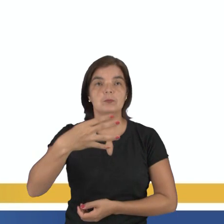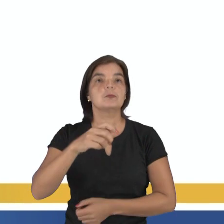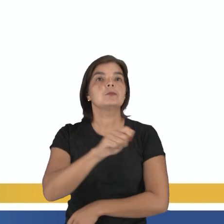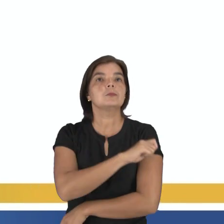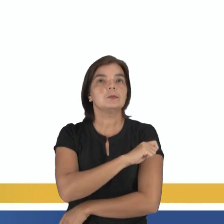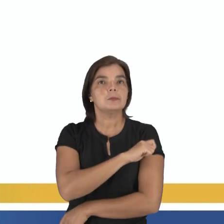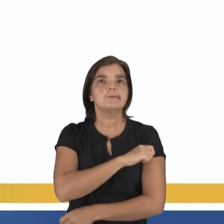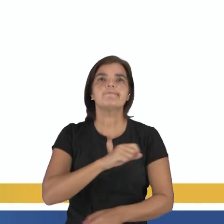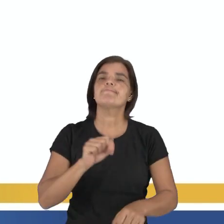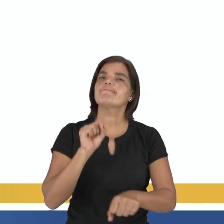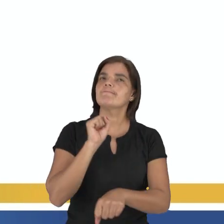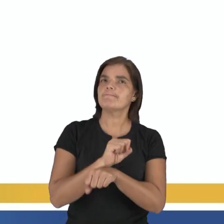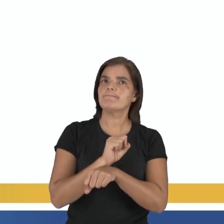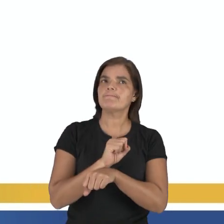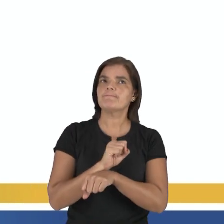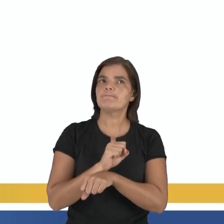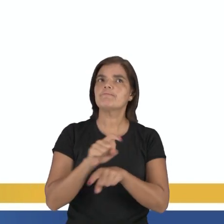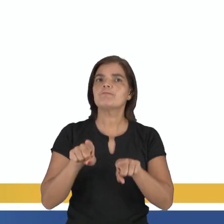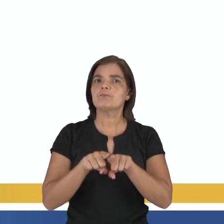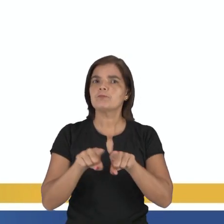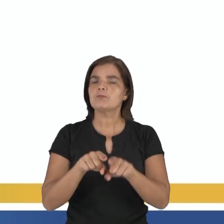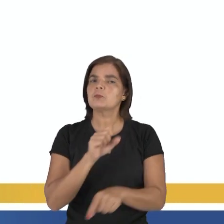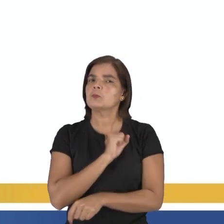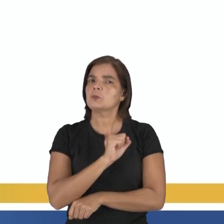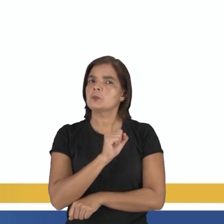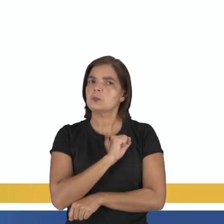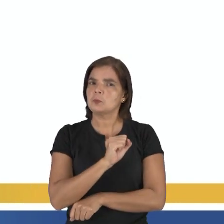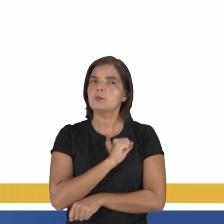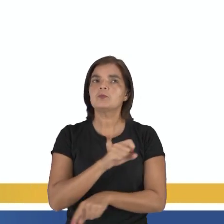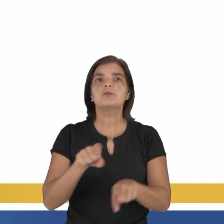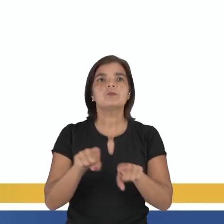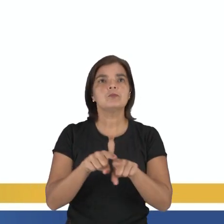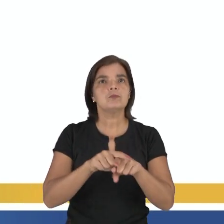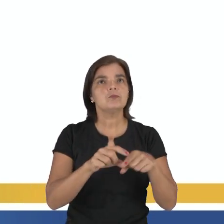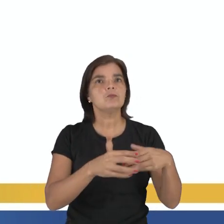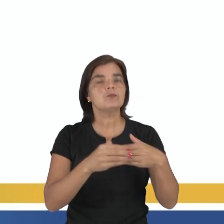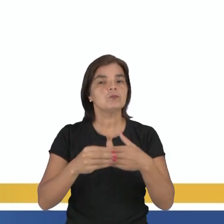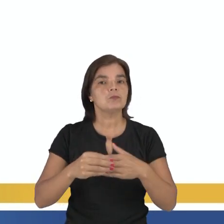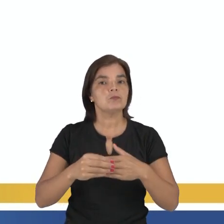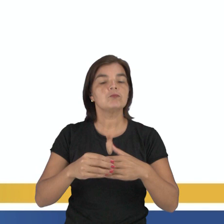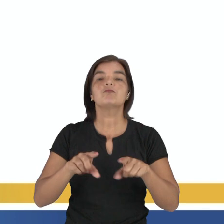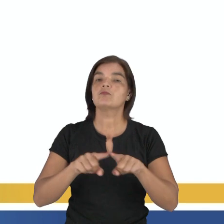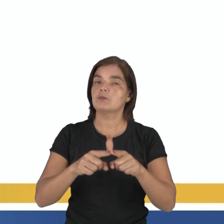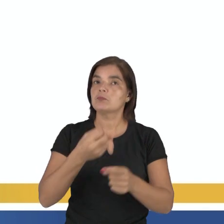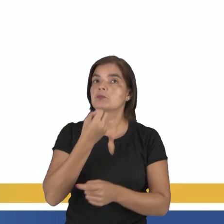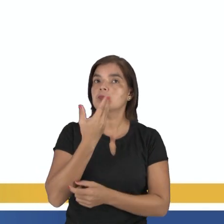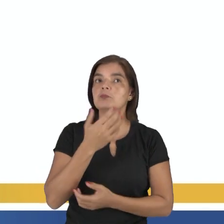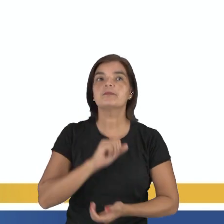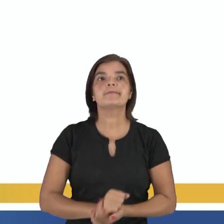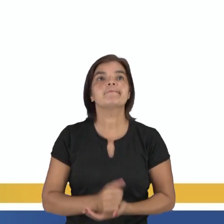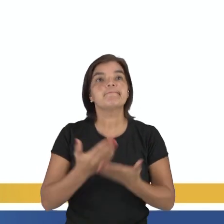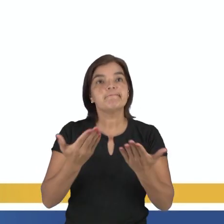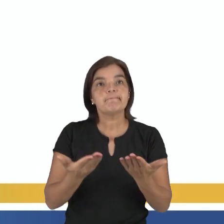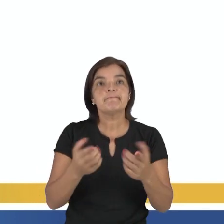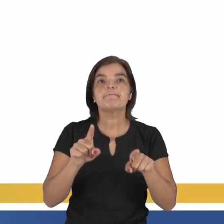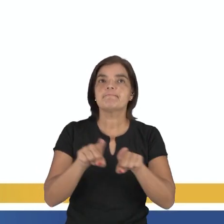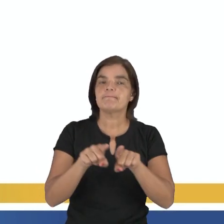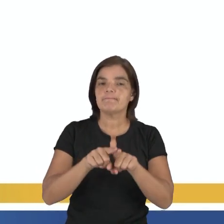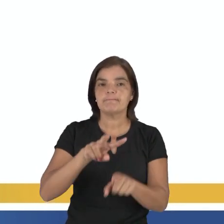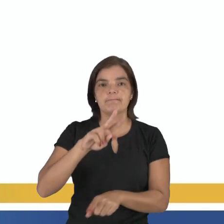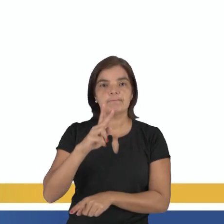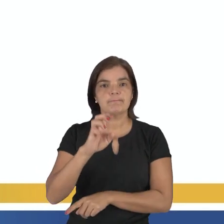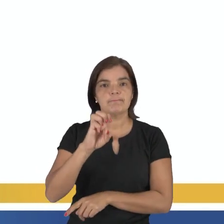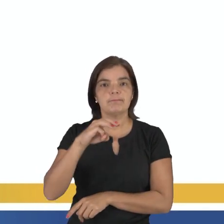parada, apresentou uma parada cardiopulmonar e foi submetida à ressuscitação com êxito. Nesse caso, uma